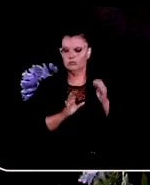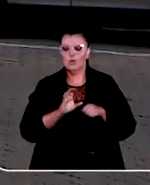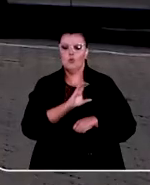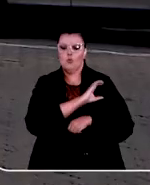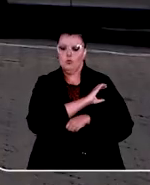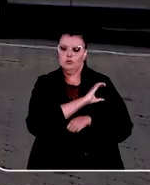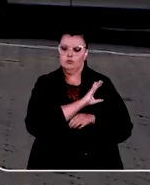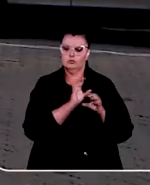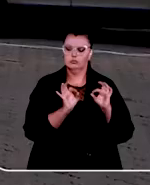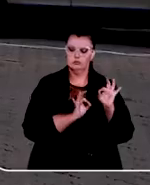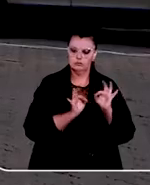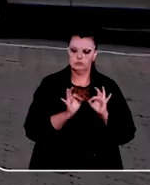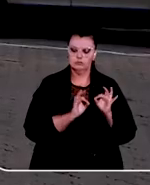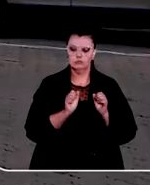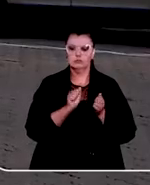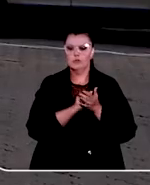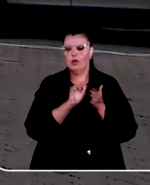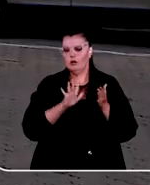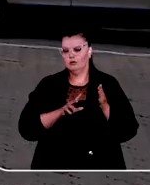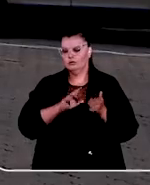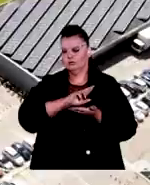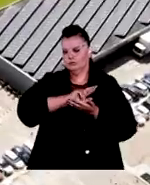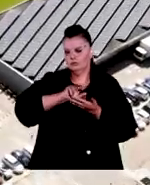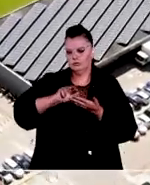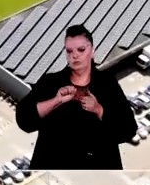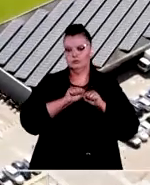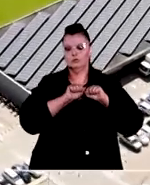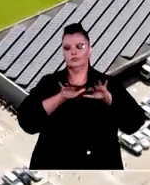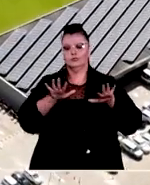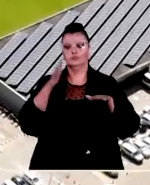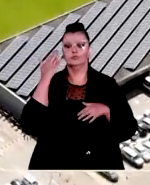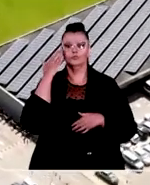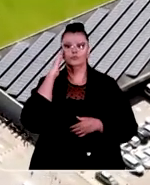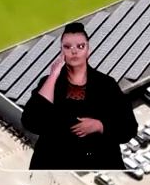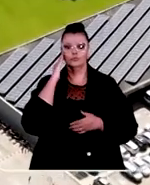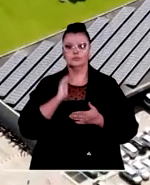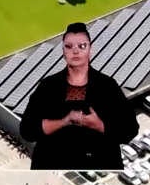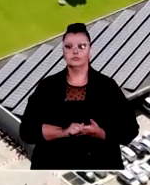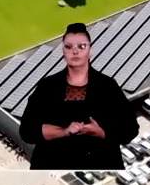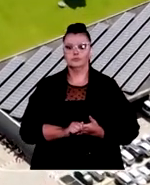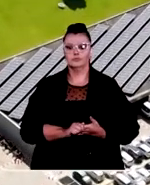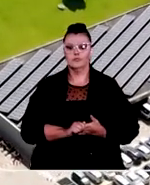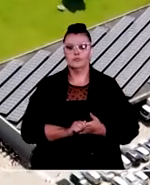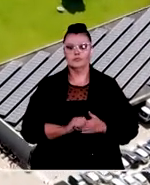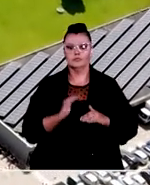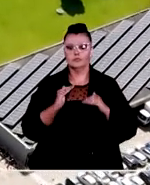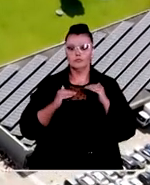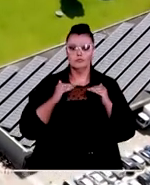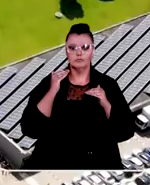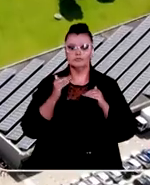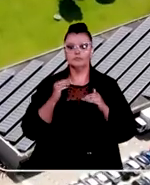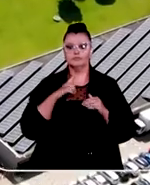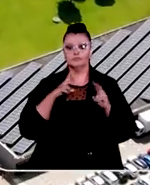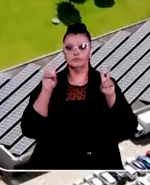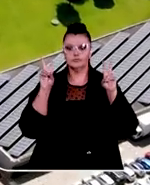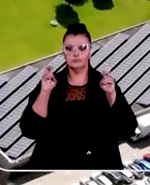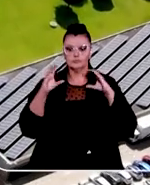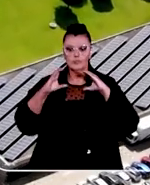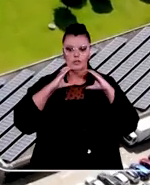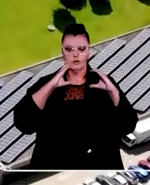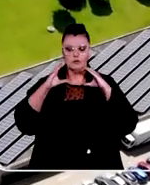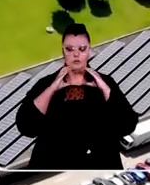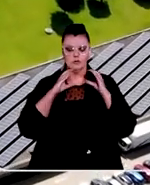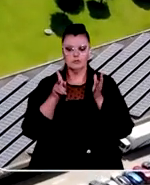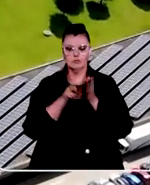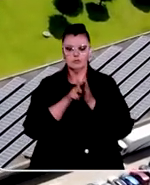acordado entre o tribunal e o CNJ a equipe terá um ano para organizar reuniões elaborar relatórios e